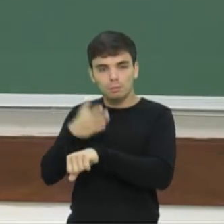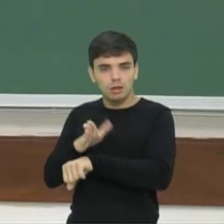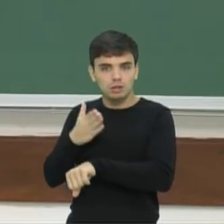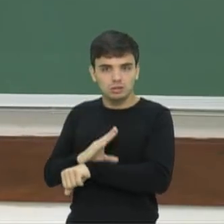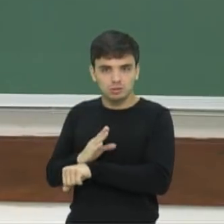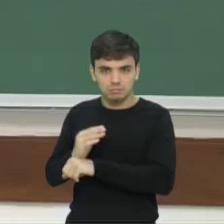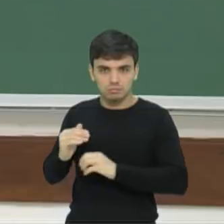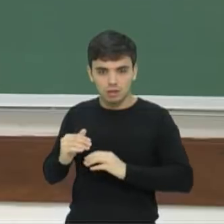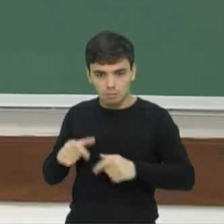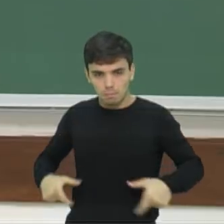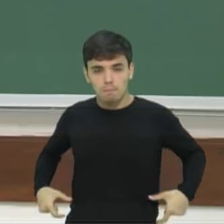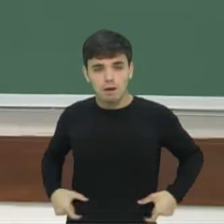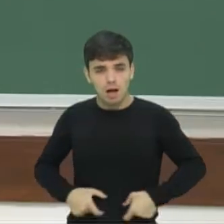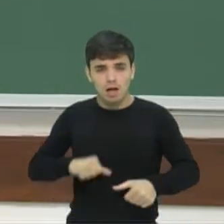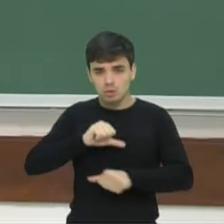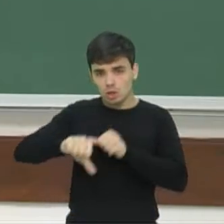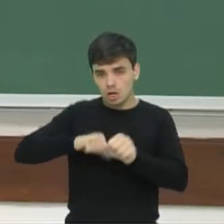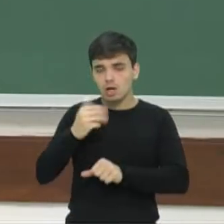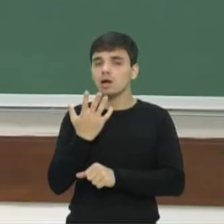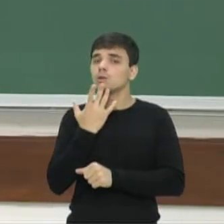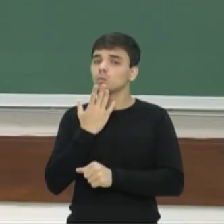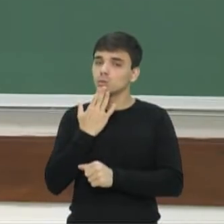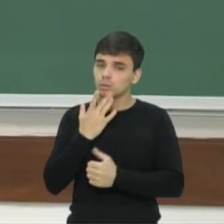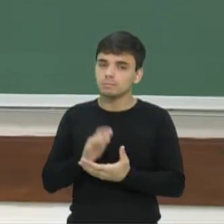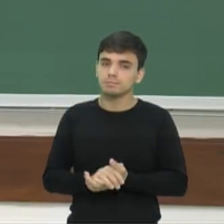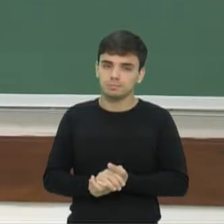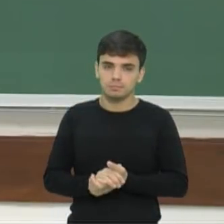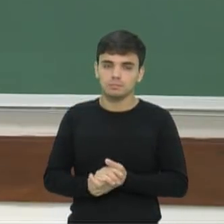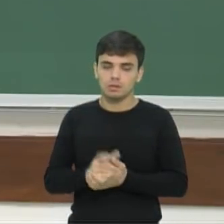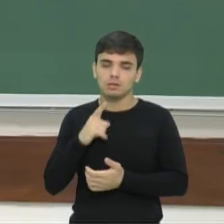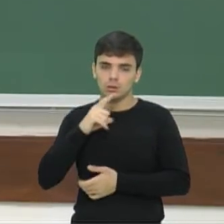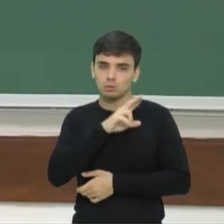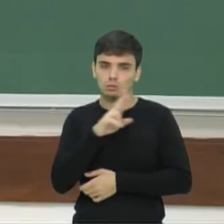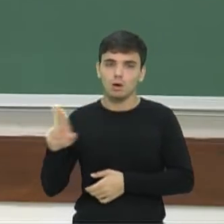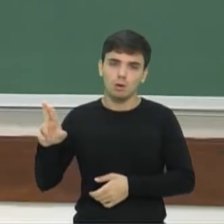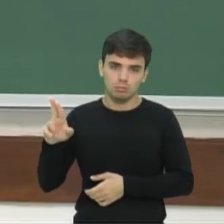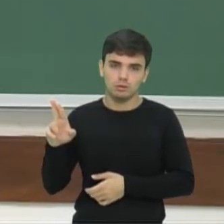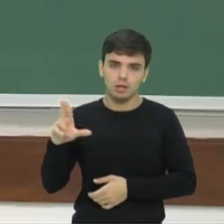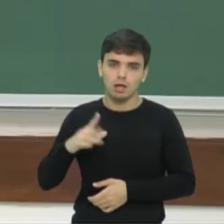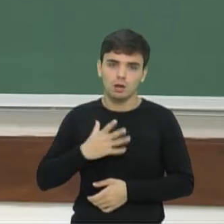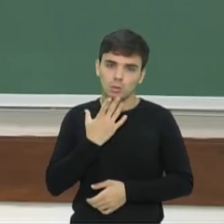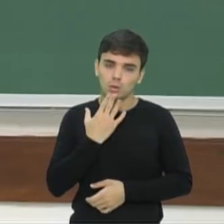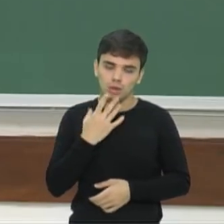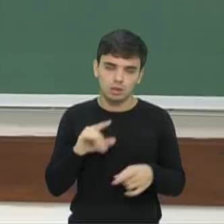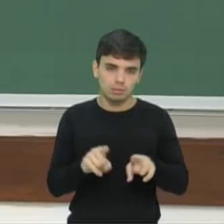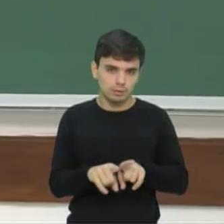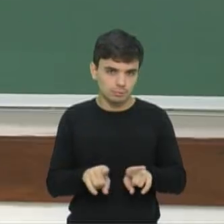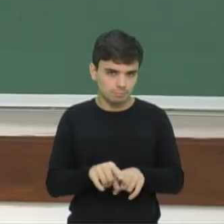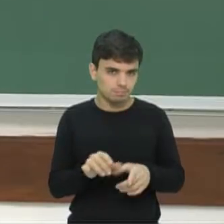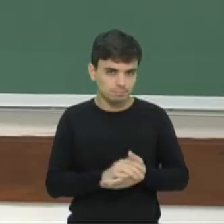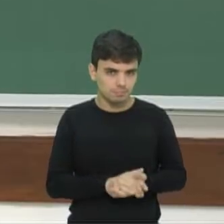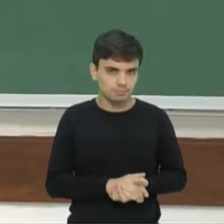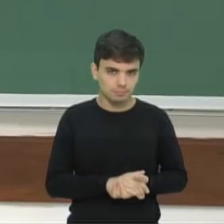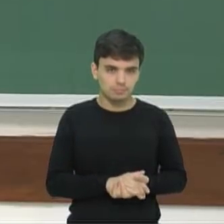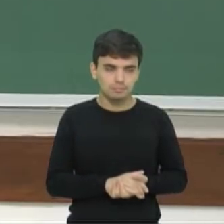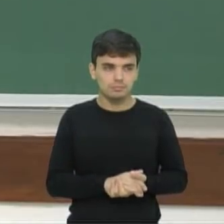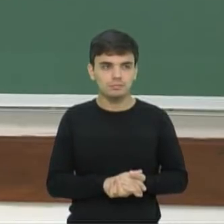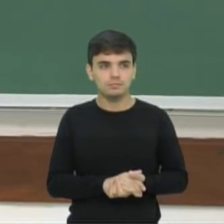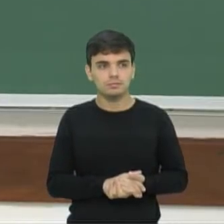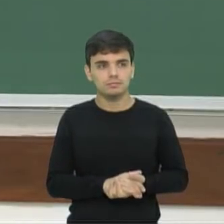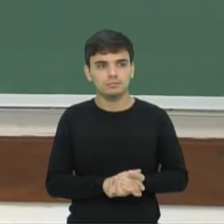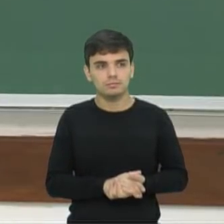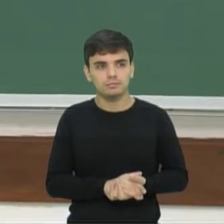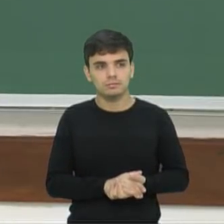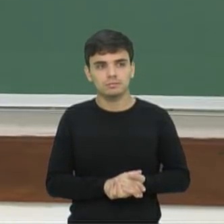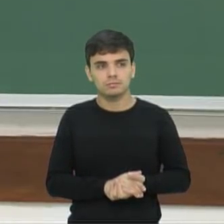faixas vão mudando de cor. Geralmente elas são dadas em cores, né? Existe um nome, mas elas são dadas em cores também. Né? Então aqui estão as faixas do judô. Elas